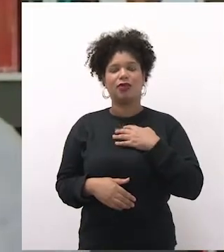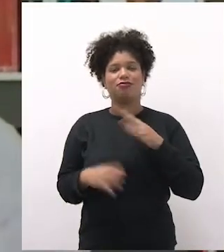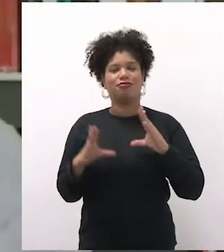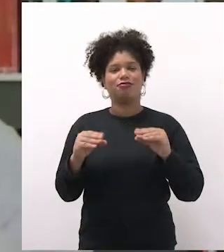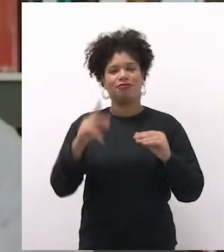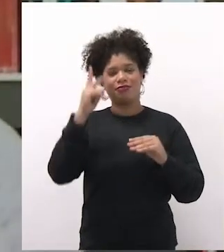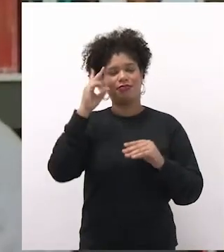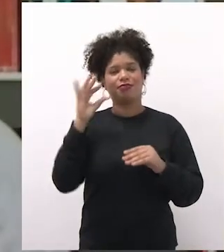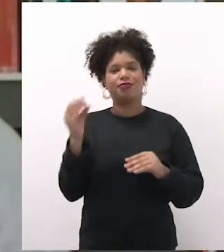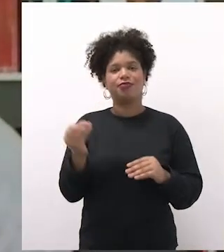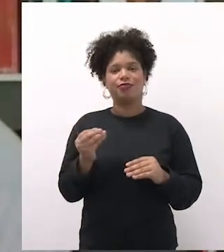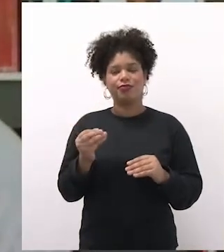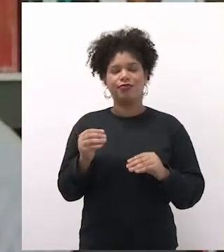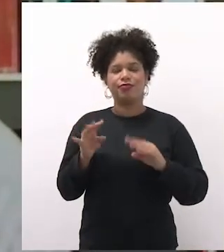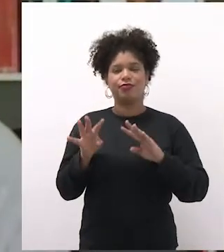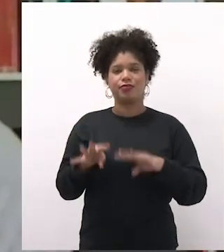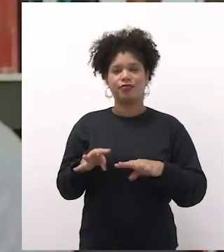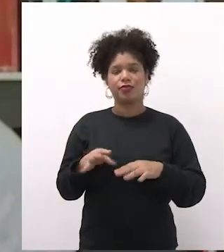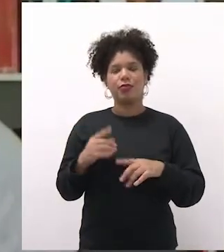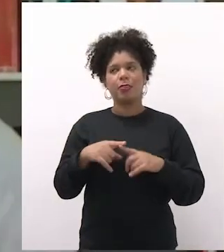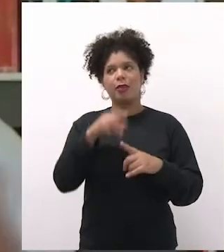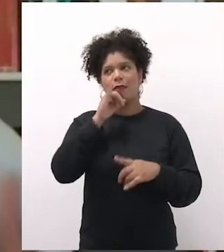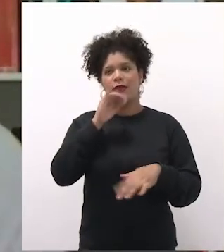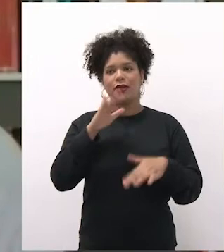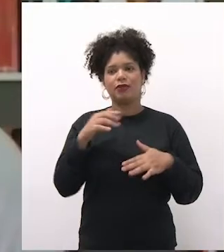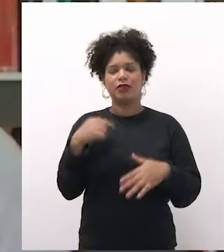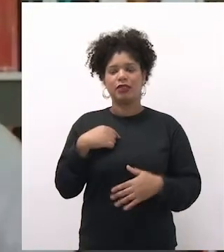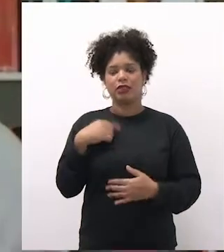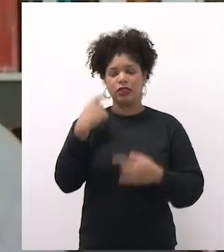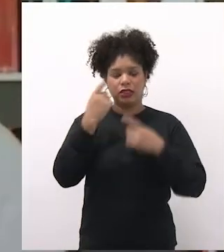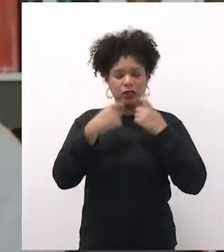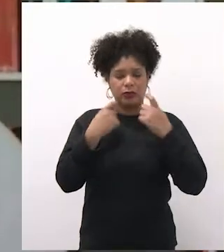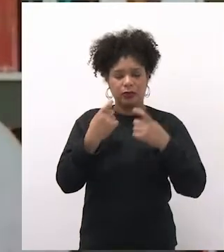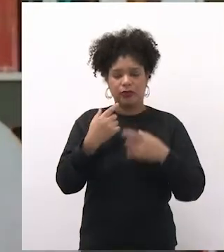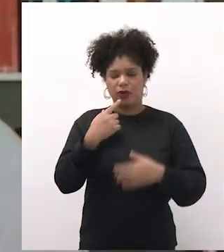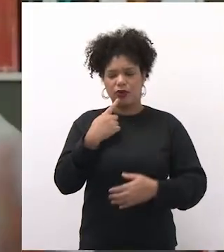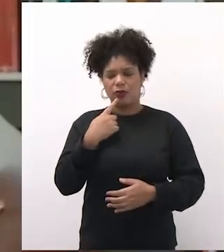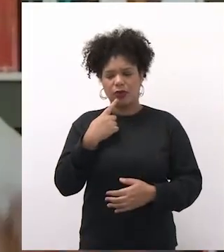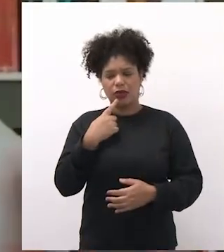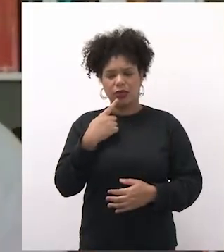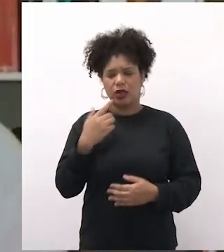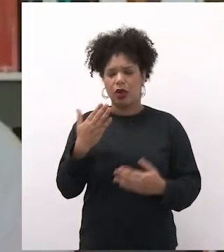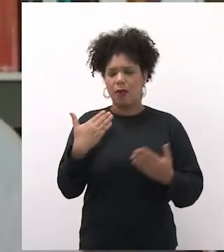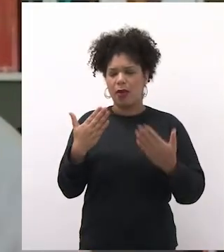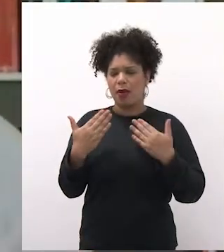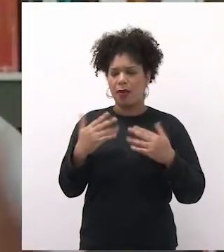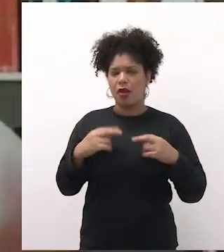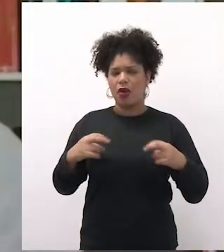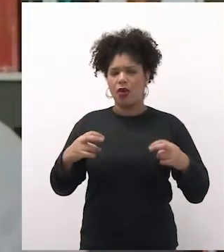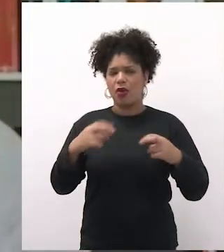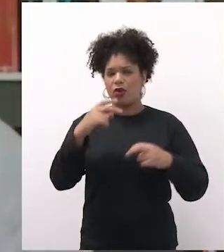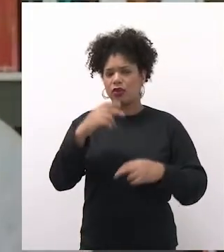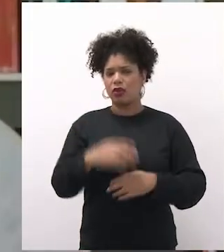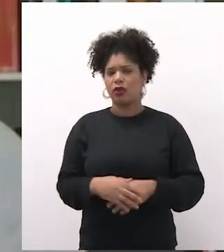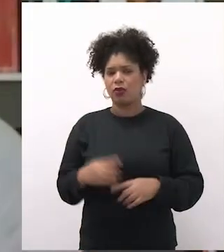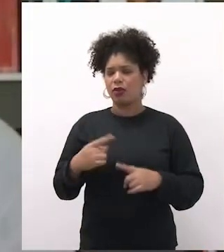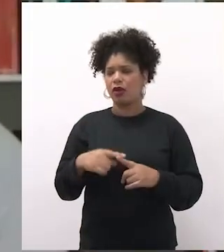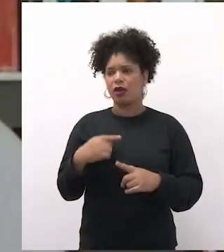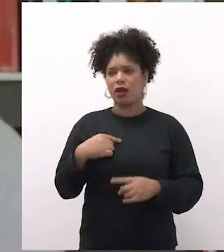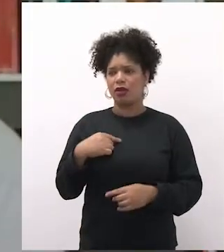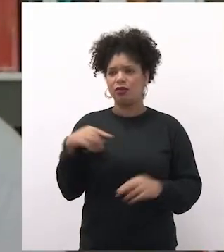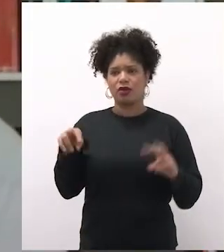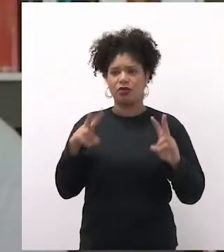Por exemplo, do mesmo modo que eu ficava inquieta, preocupada em participar de um bate-papo, de uma roda de conversa, porque eu não dominava